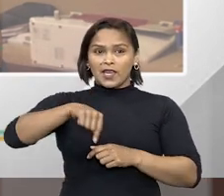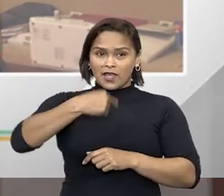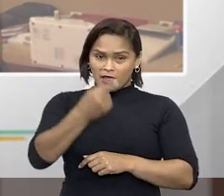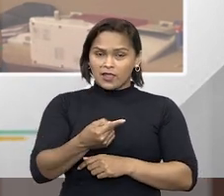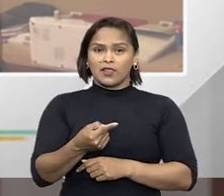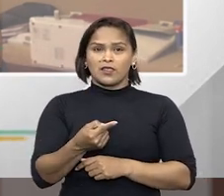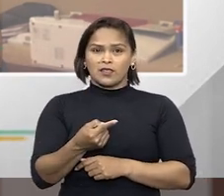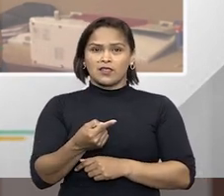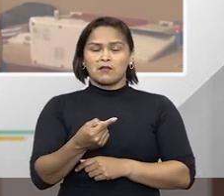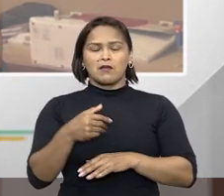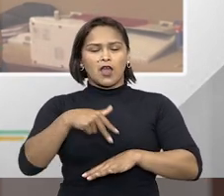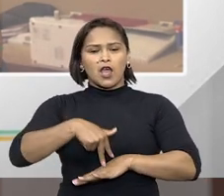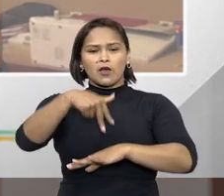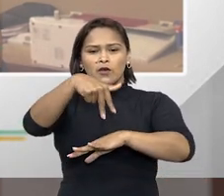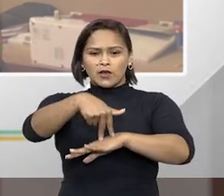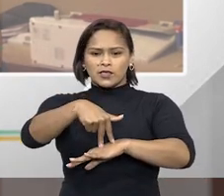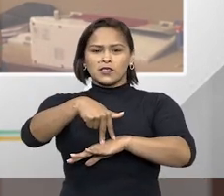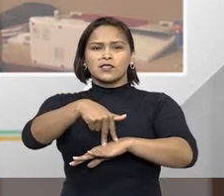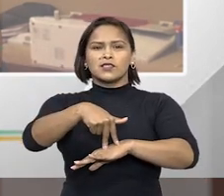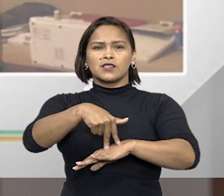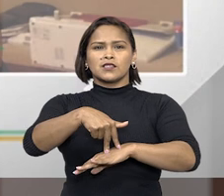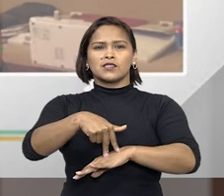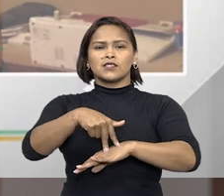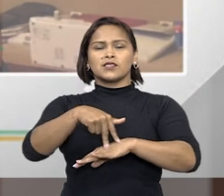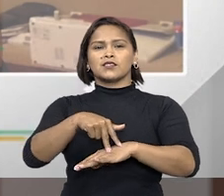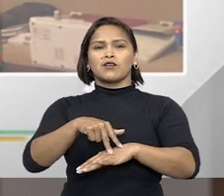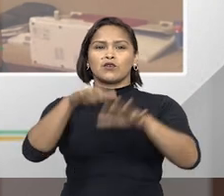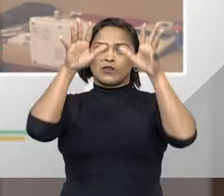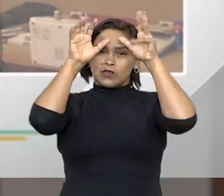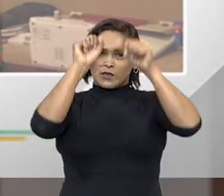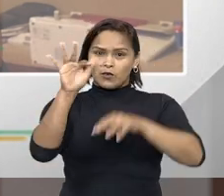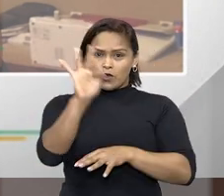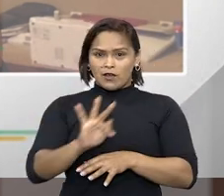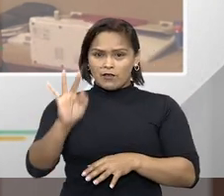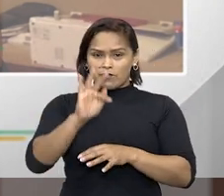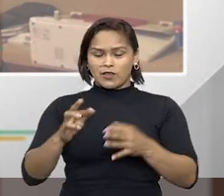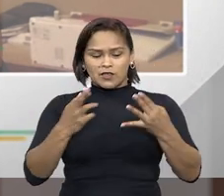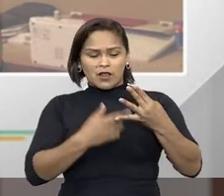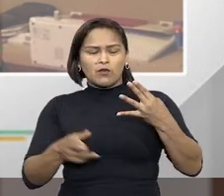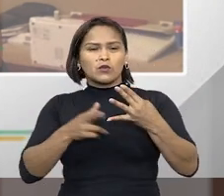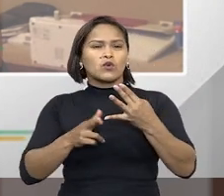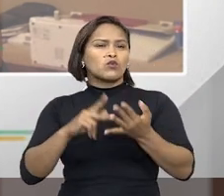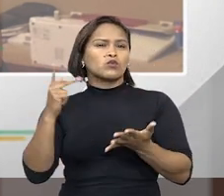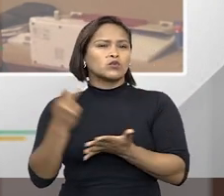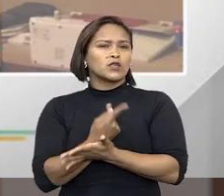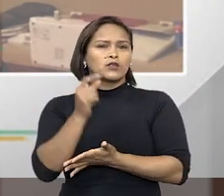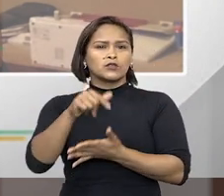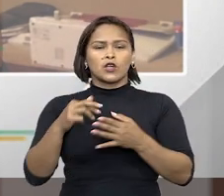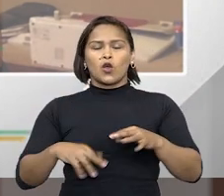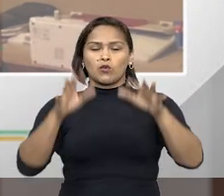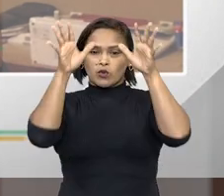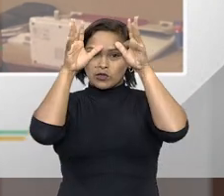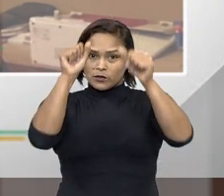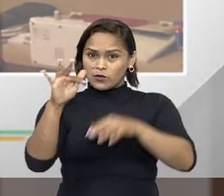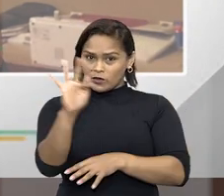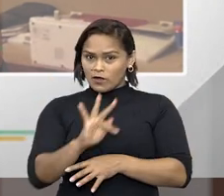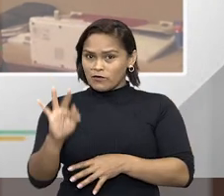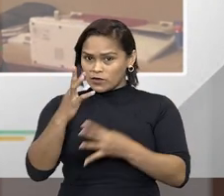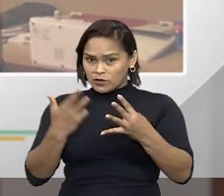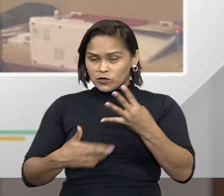posteriormente, com a instalação do Tribunal Federal de Recursos, o que que aconteceu? O Tribunal Federal de Recursos, ele